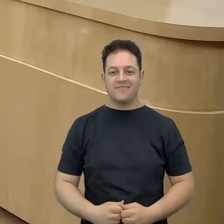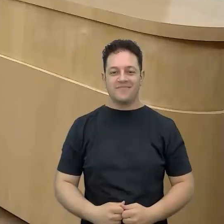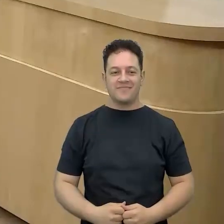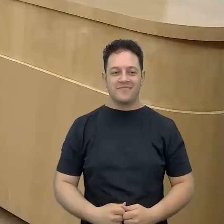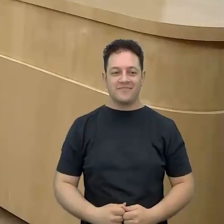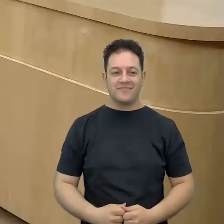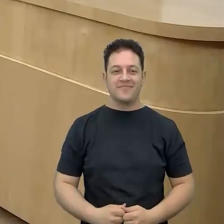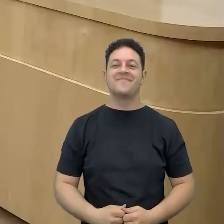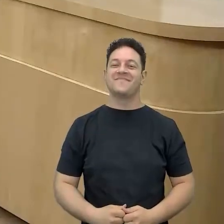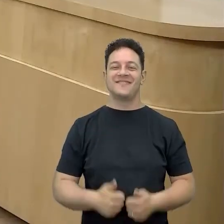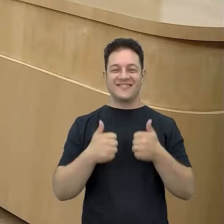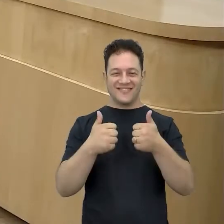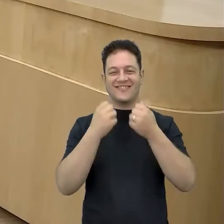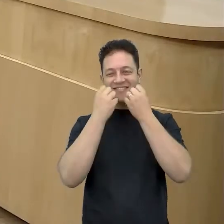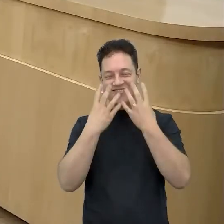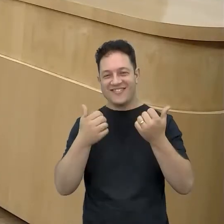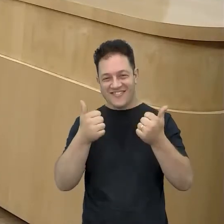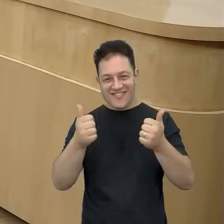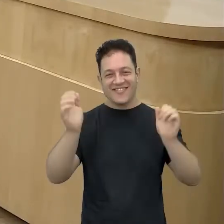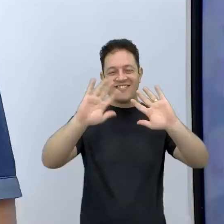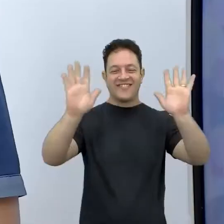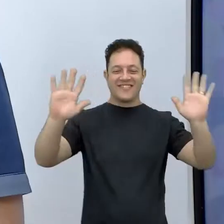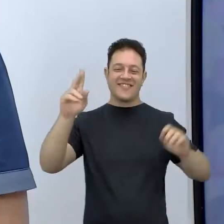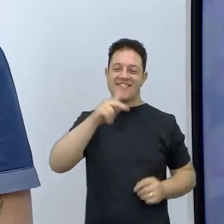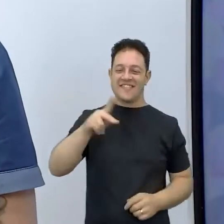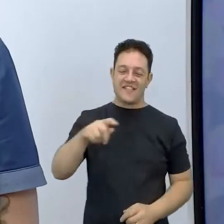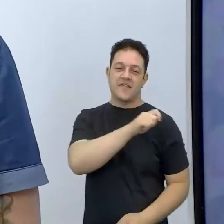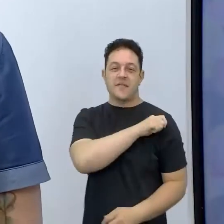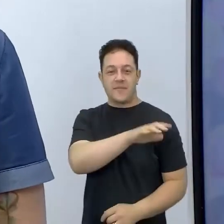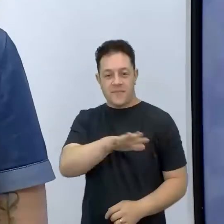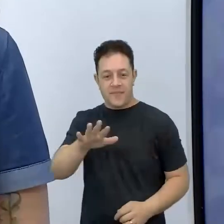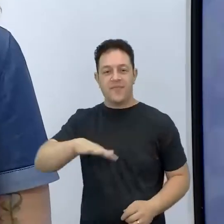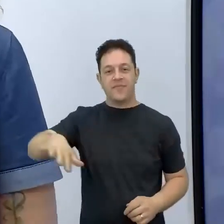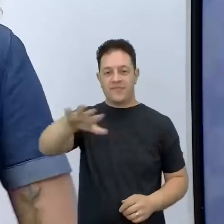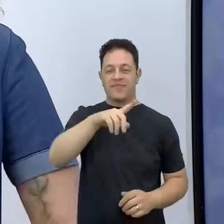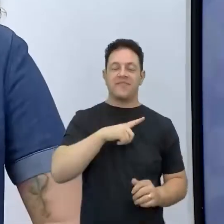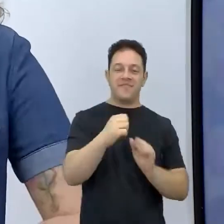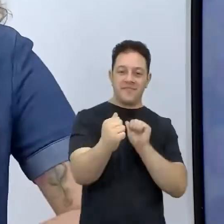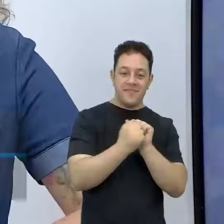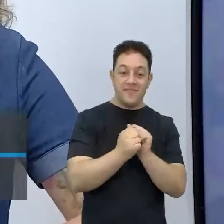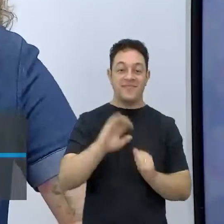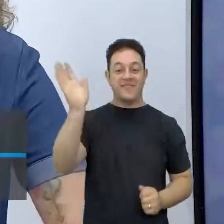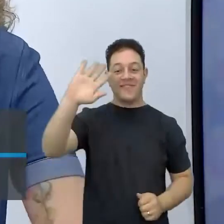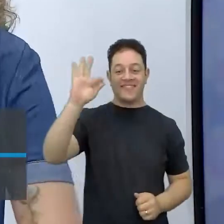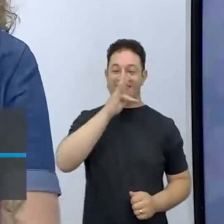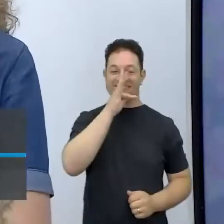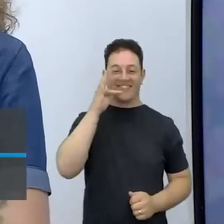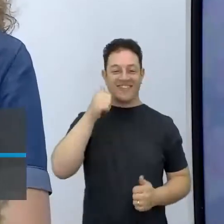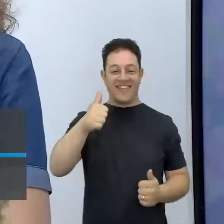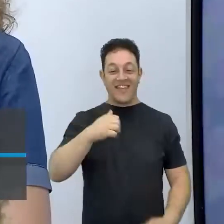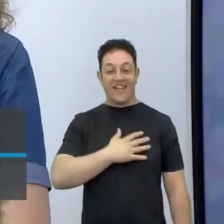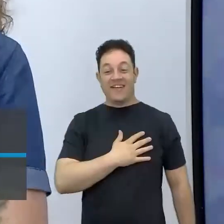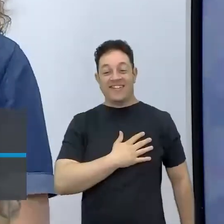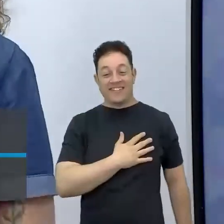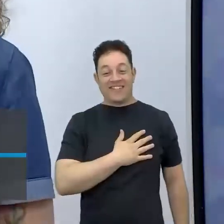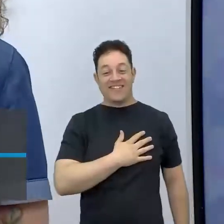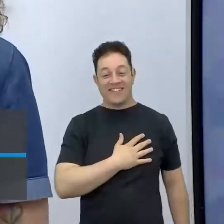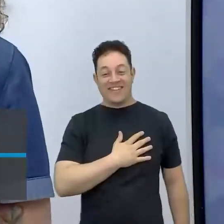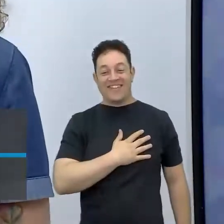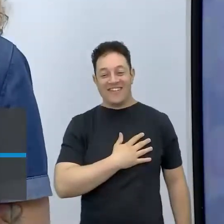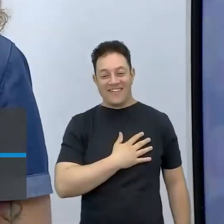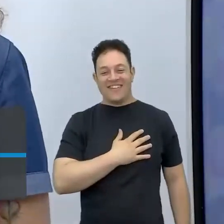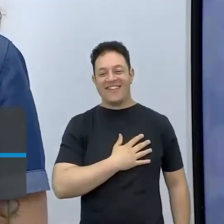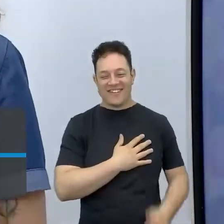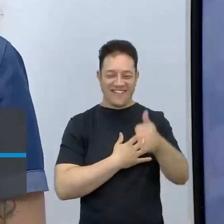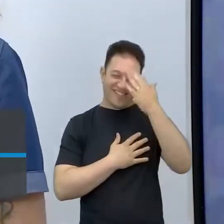Muito bom. Muito bom. Olá, professores, alunos que nos acompanham. Felipe, adorei aí você,